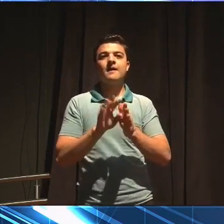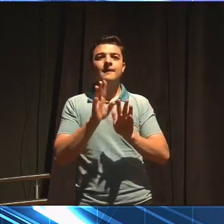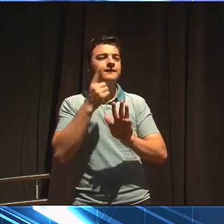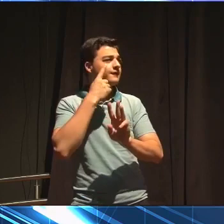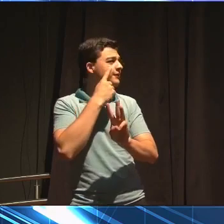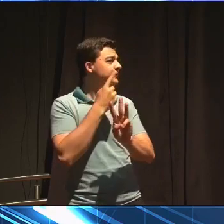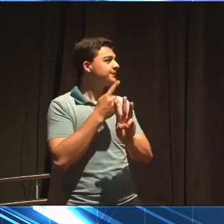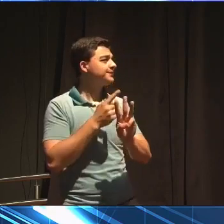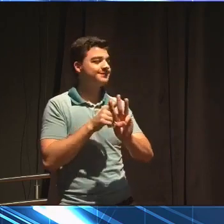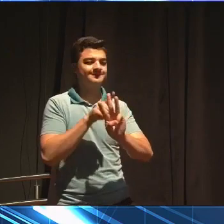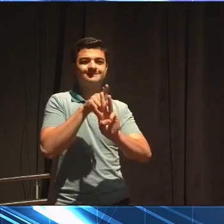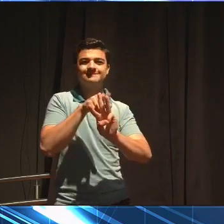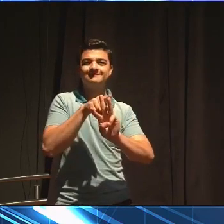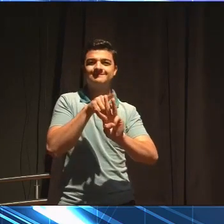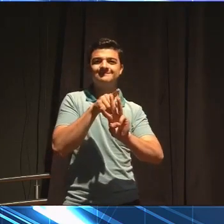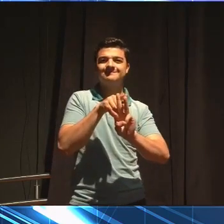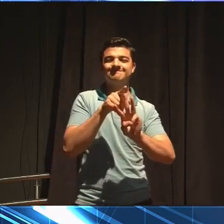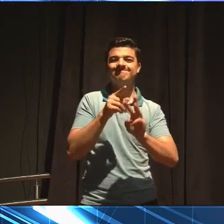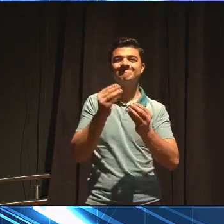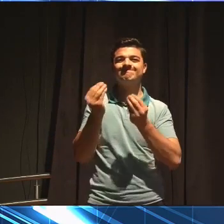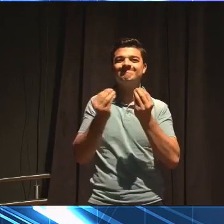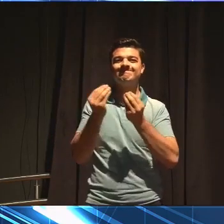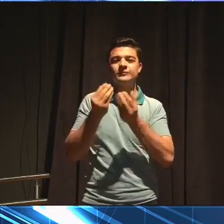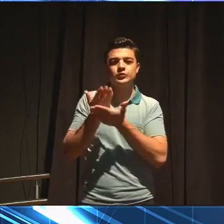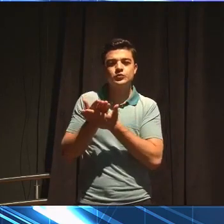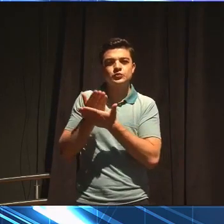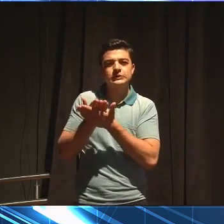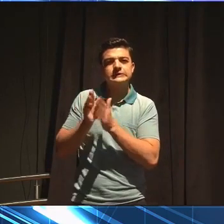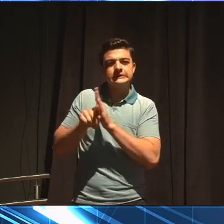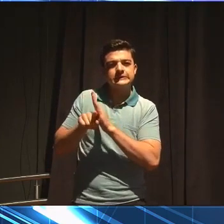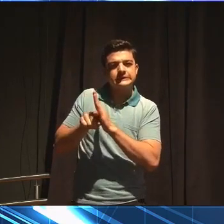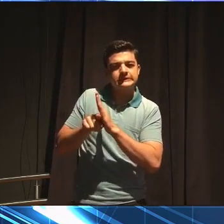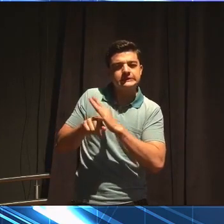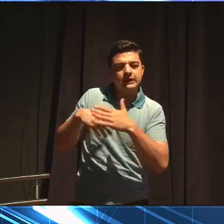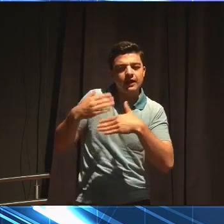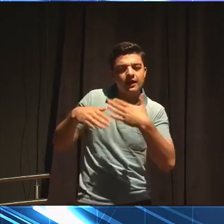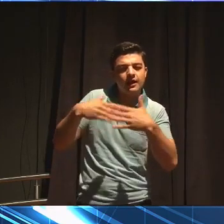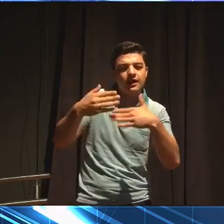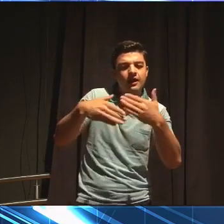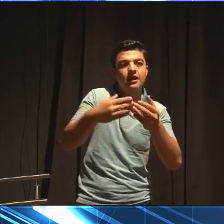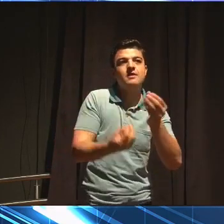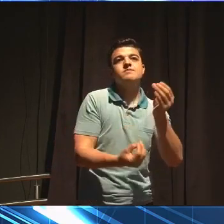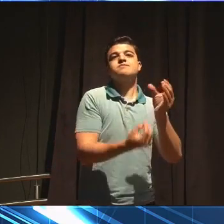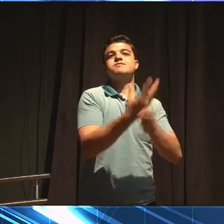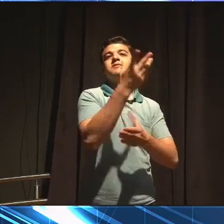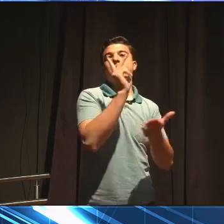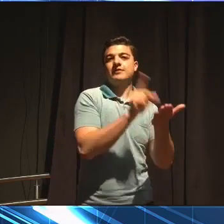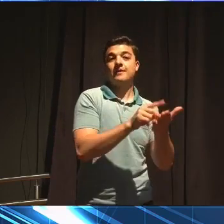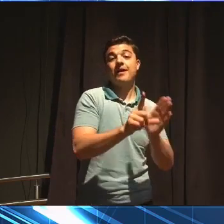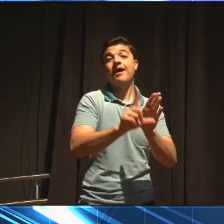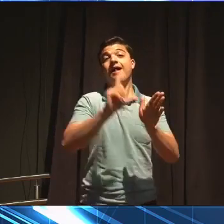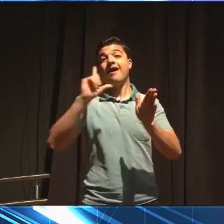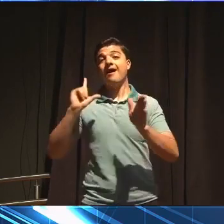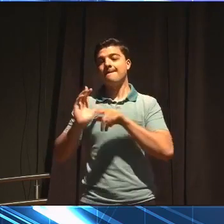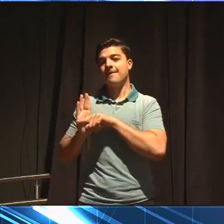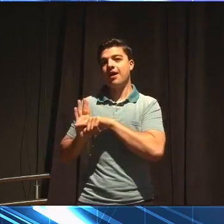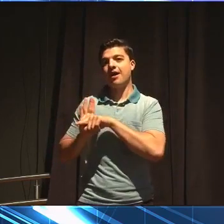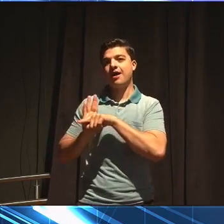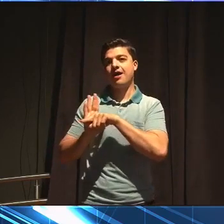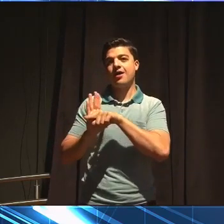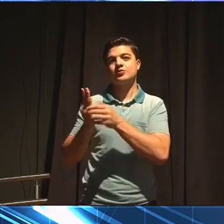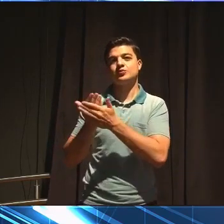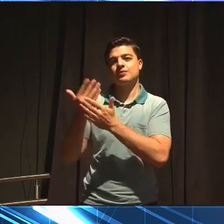chegar até essa ideia fantástica que a gente utiliza todos os dias? Isso aqui é o número de publicações de estudos que ele